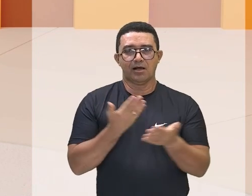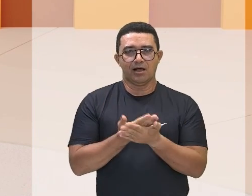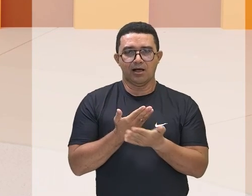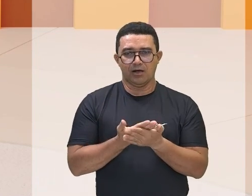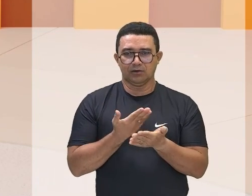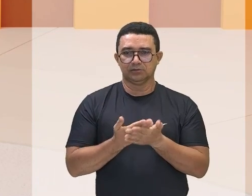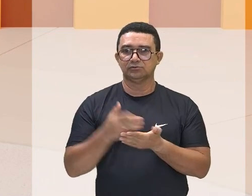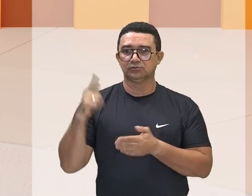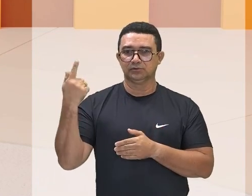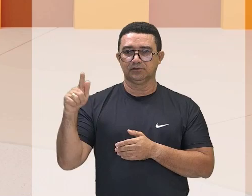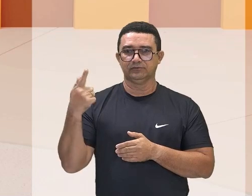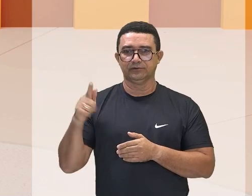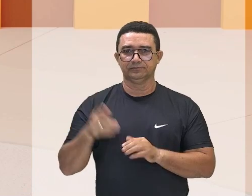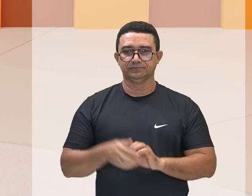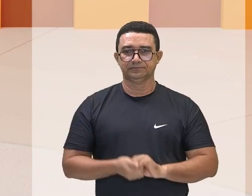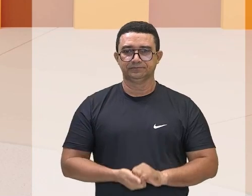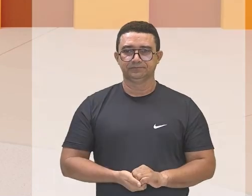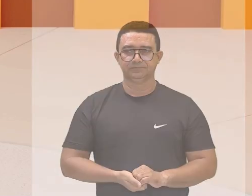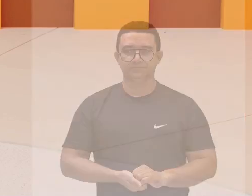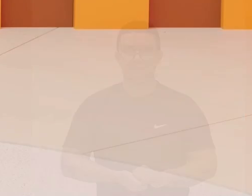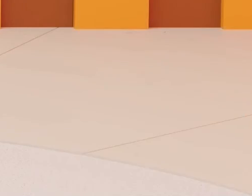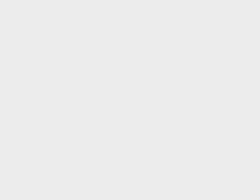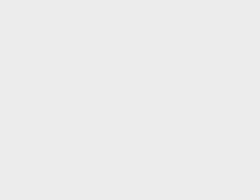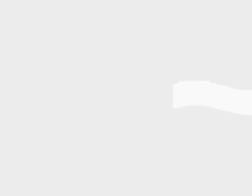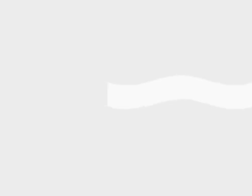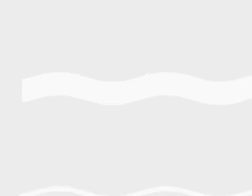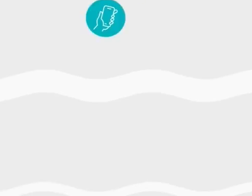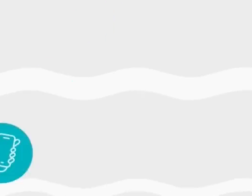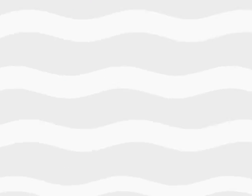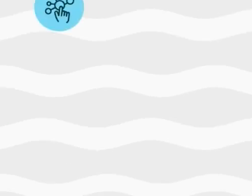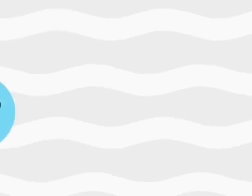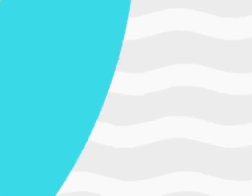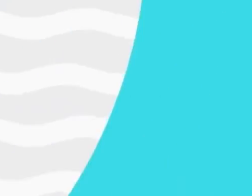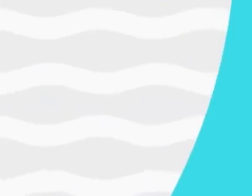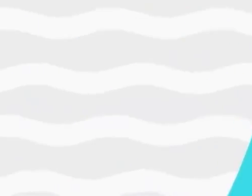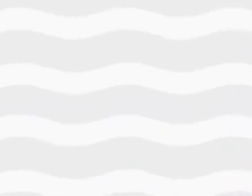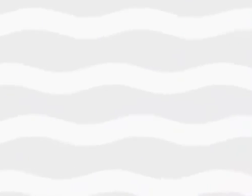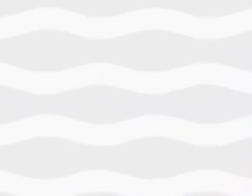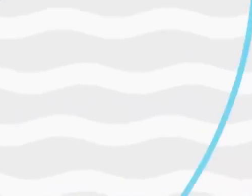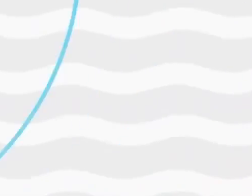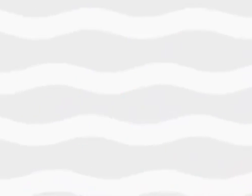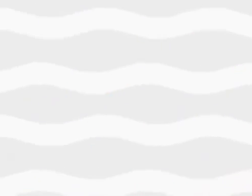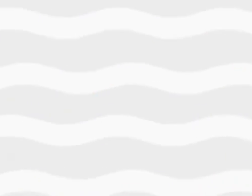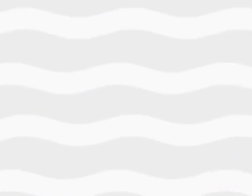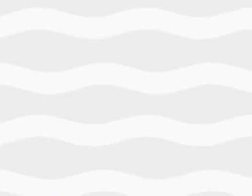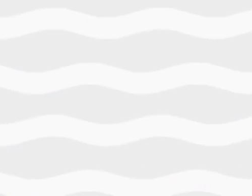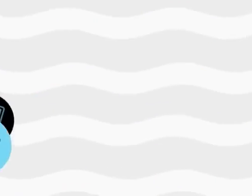aula de geografia.